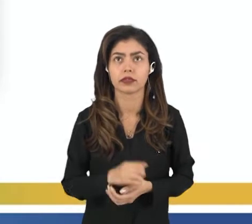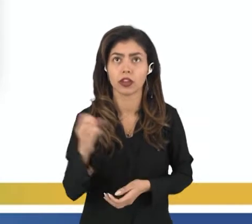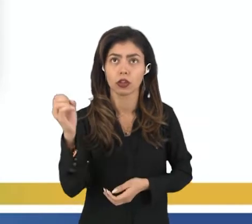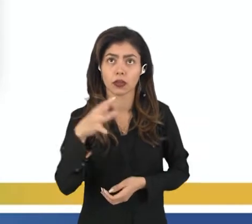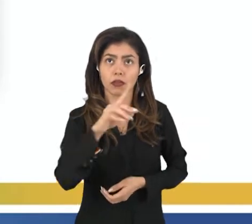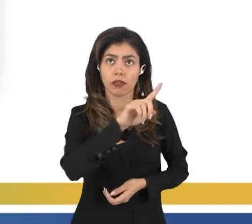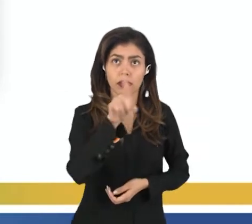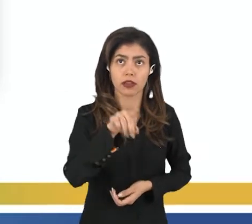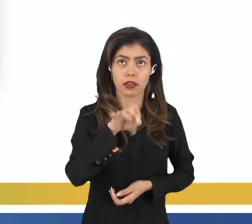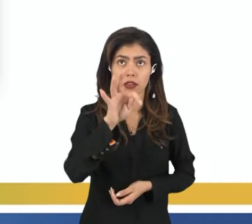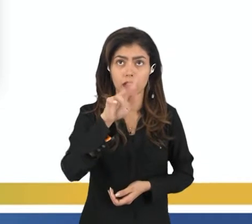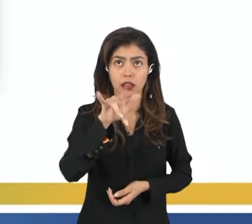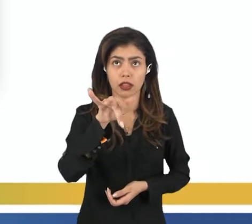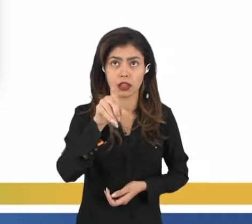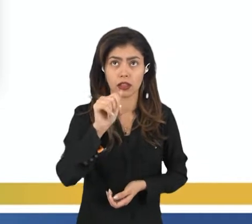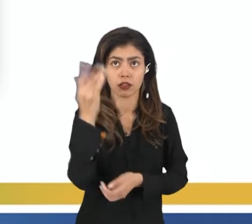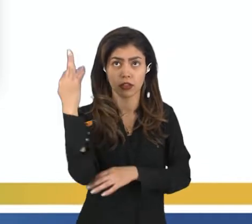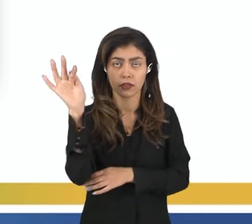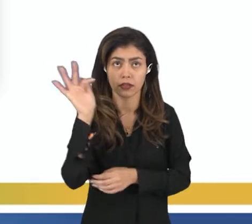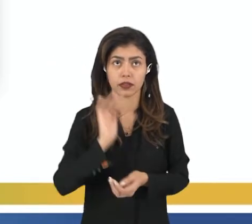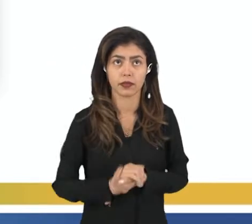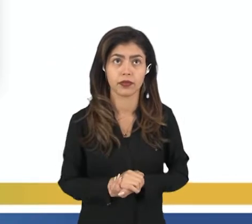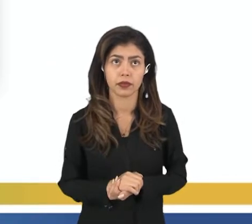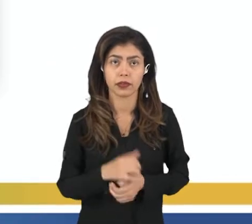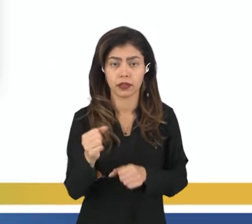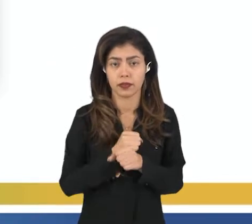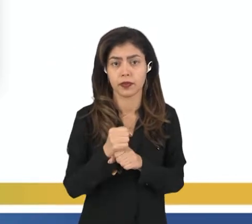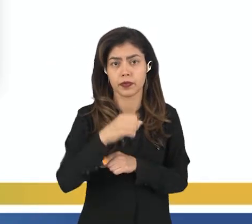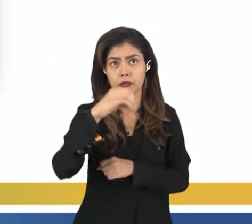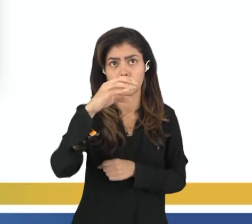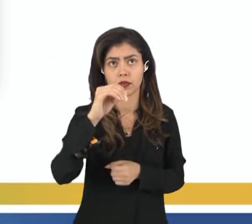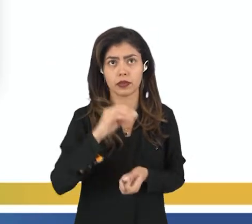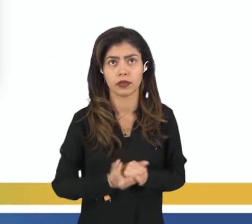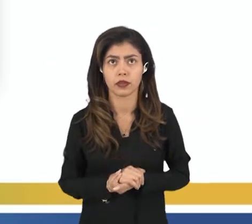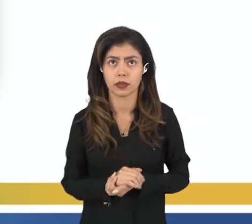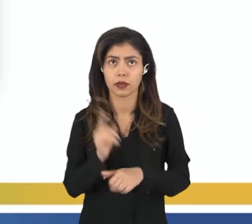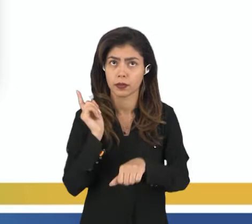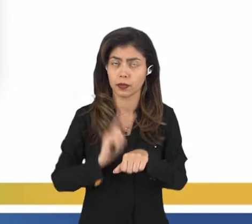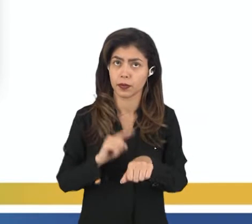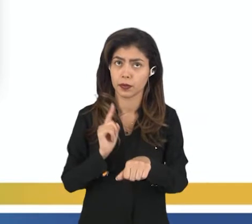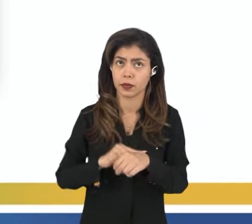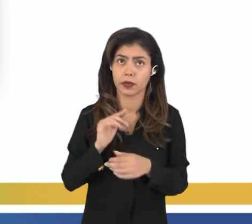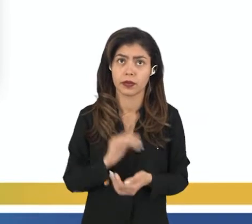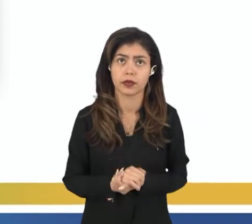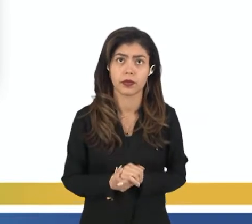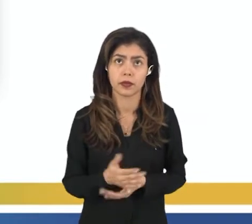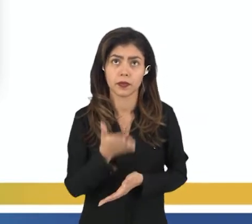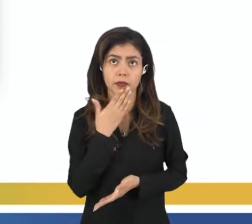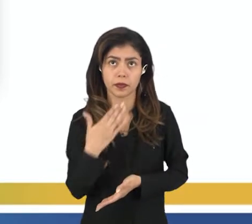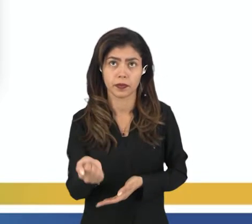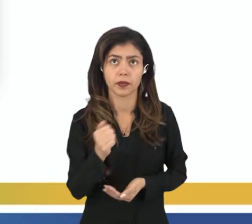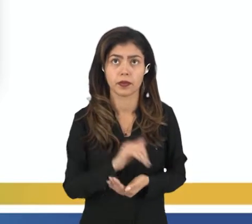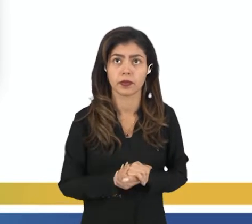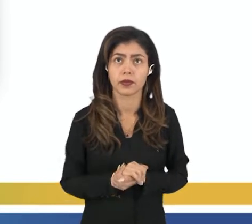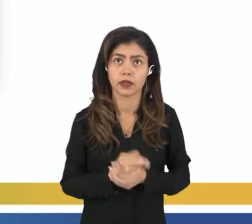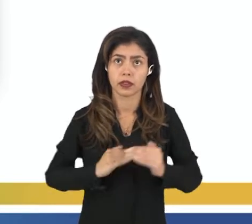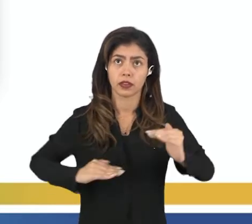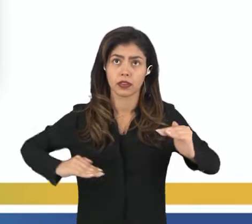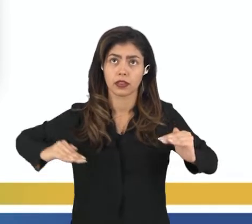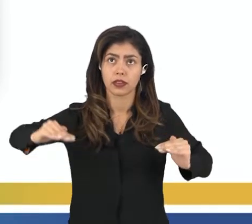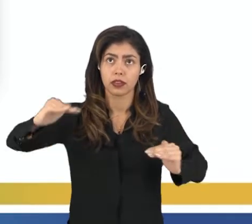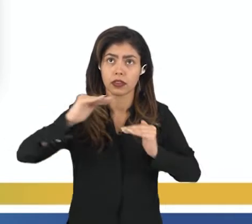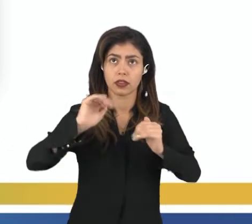Nova Zelândia e na França, a partir dos anos 90. Com o tempo, os percursos foram melhorados,